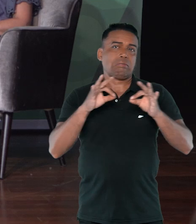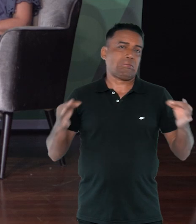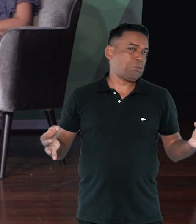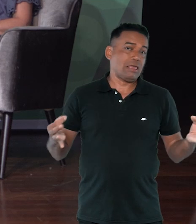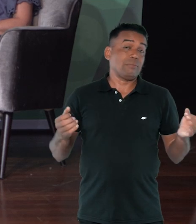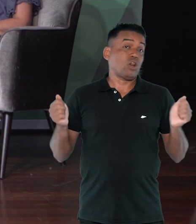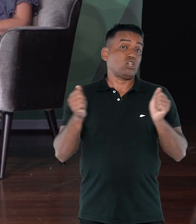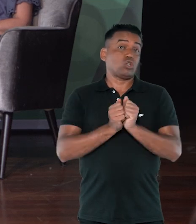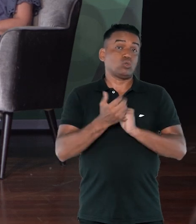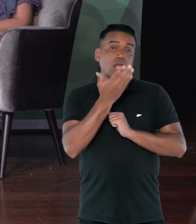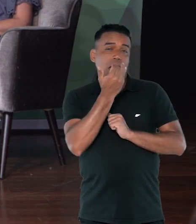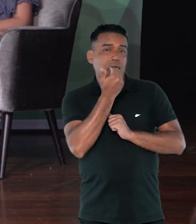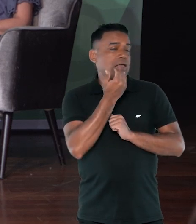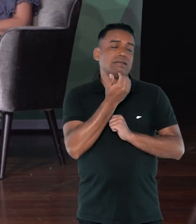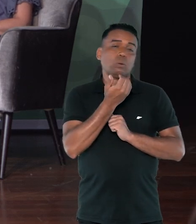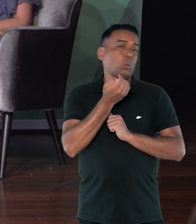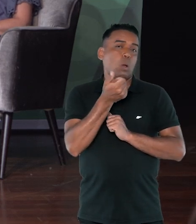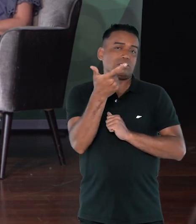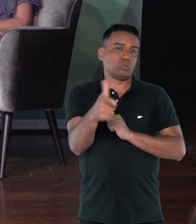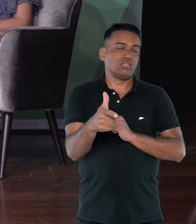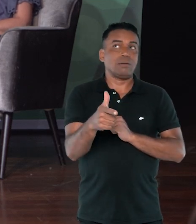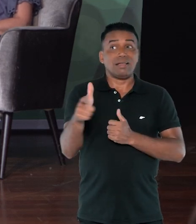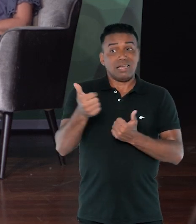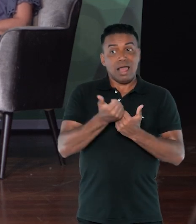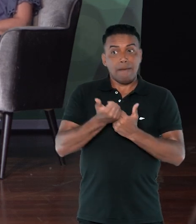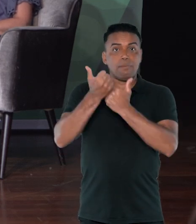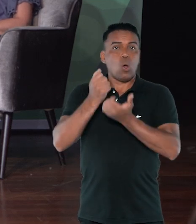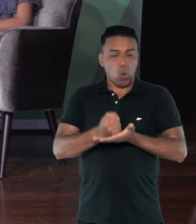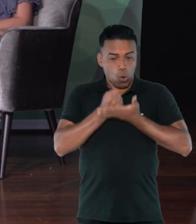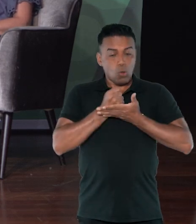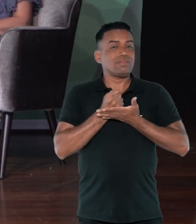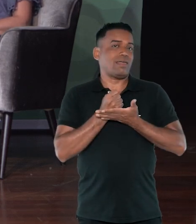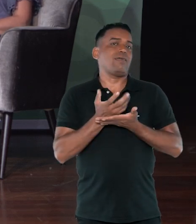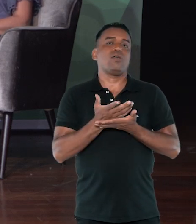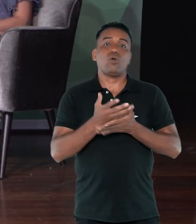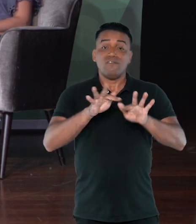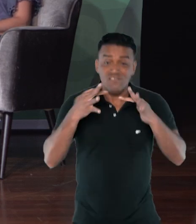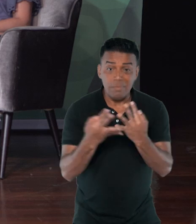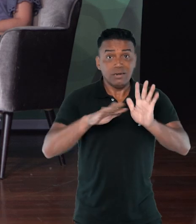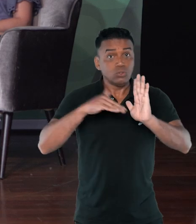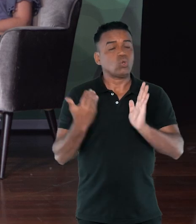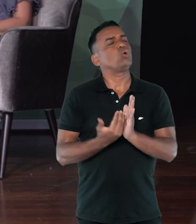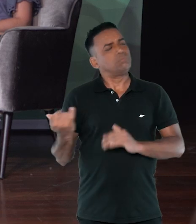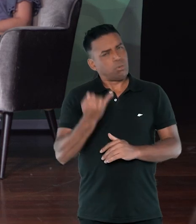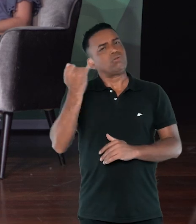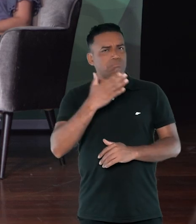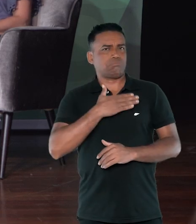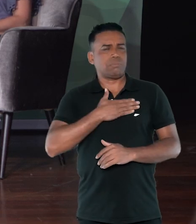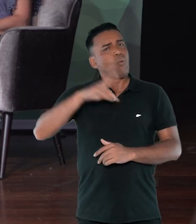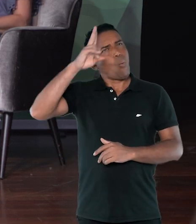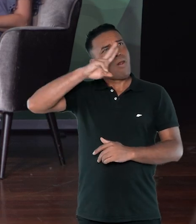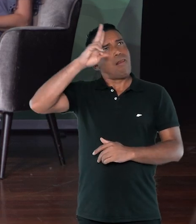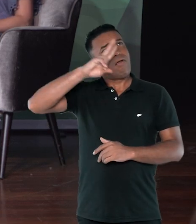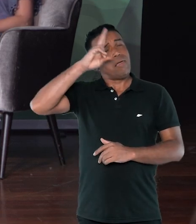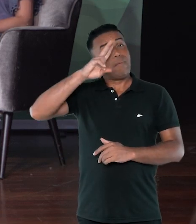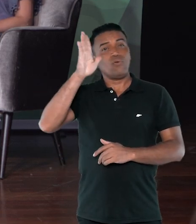esposa. Mas foi um apoio assim, maravilhoso que eu recebi dele e de toda a família e que, como foi importante para mim. Eu me lembro assim,